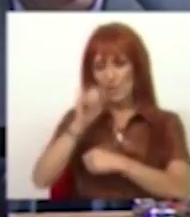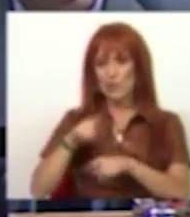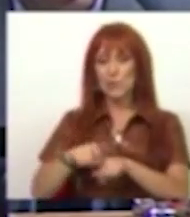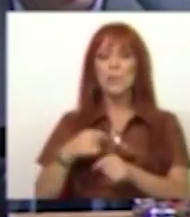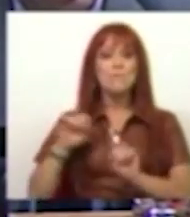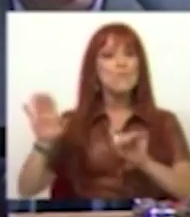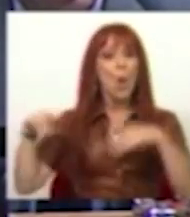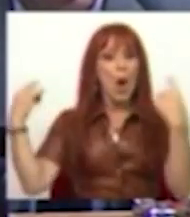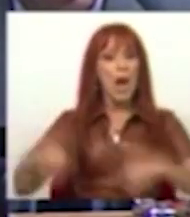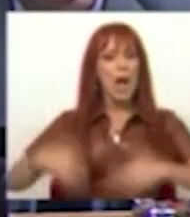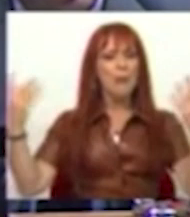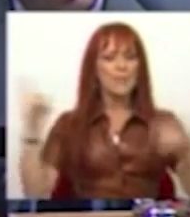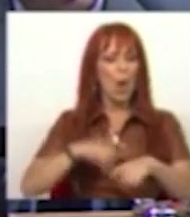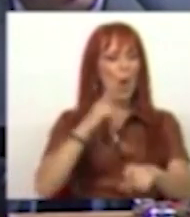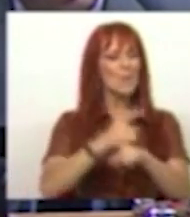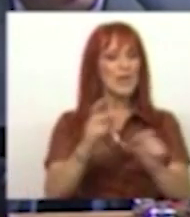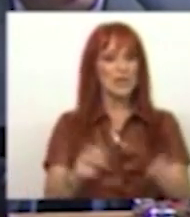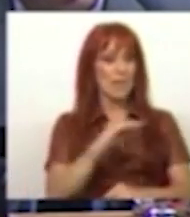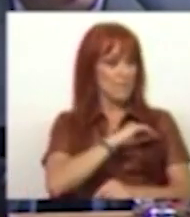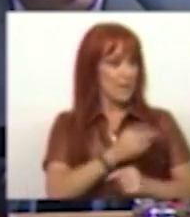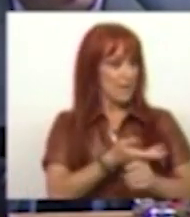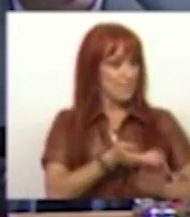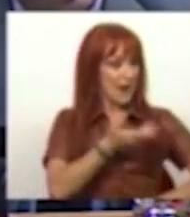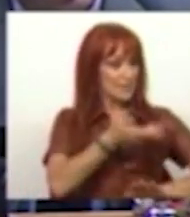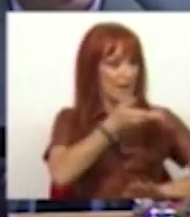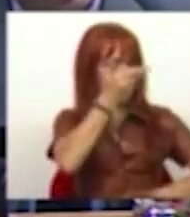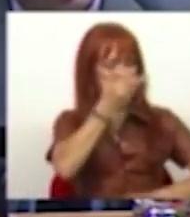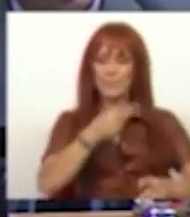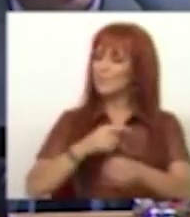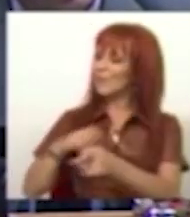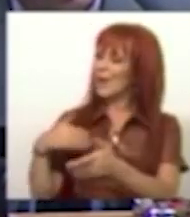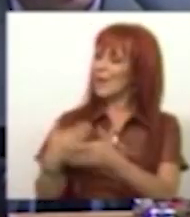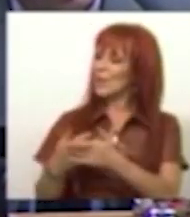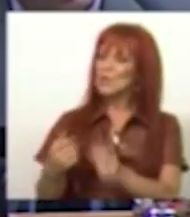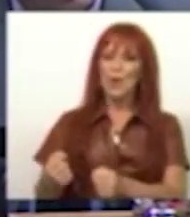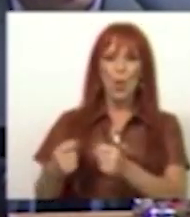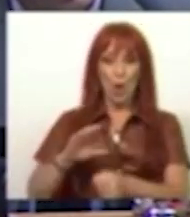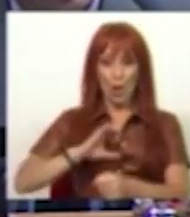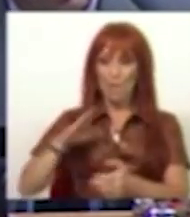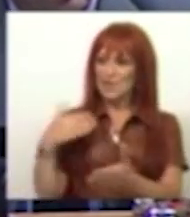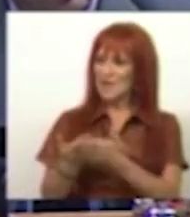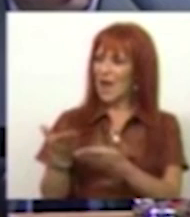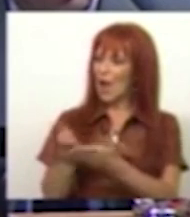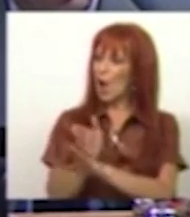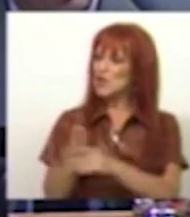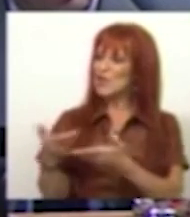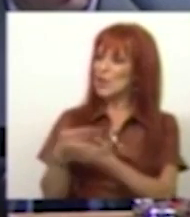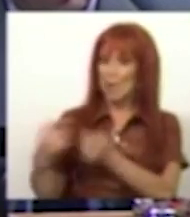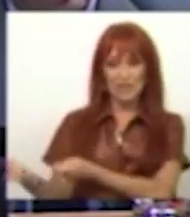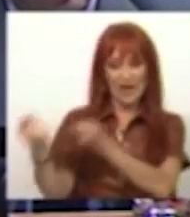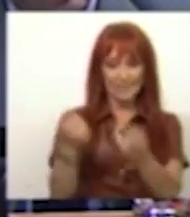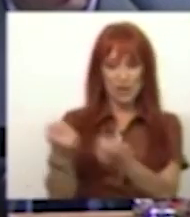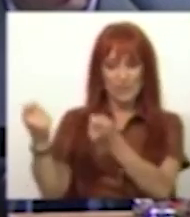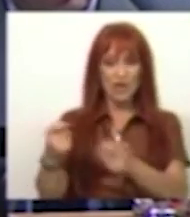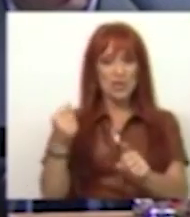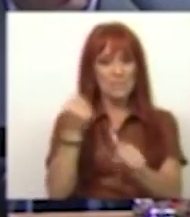possível simultaneamente aumentar o rendimento e dar confiança aos agentes económicos para investirem, criando